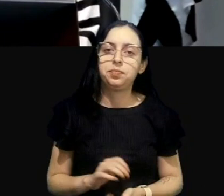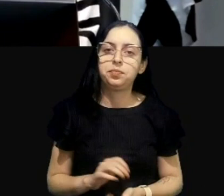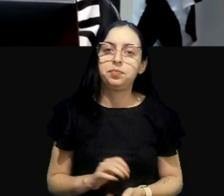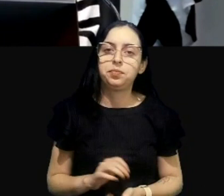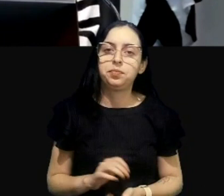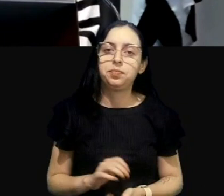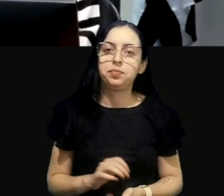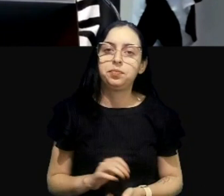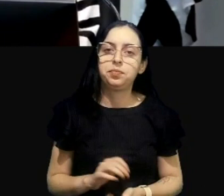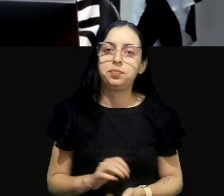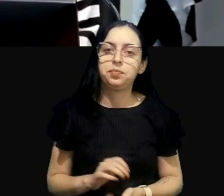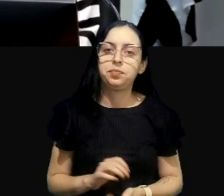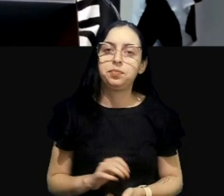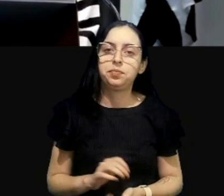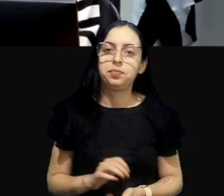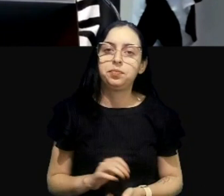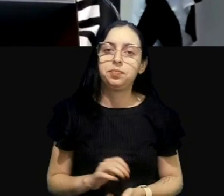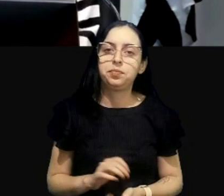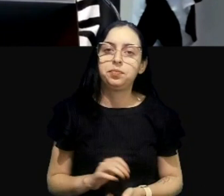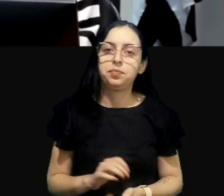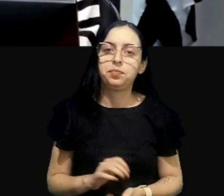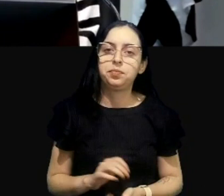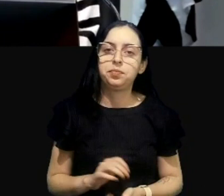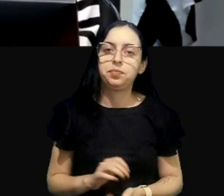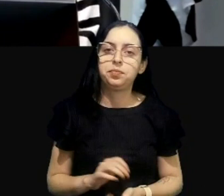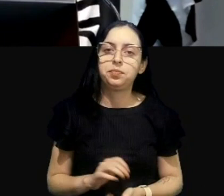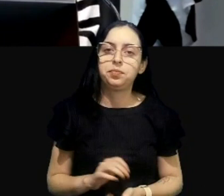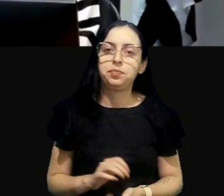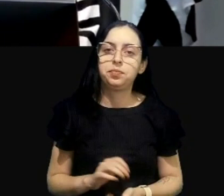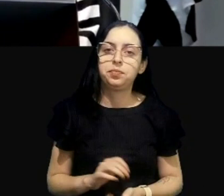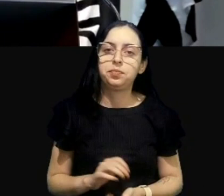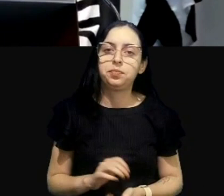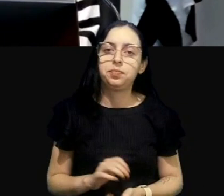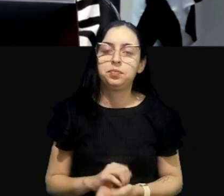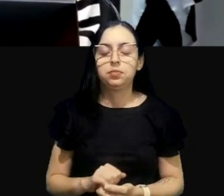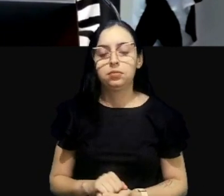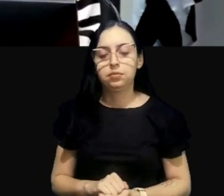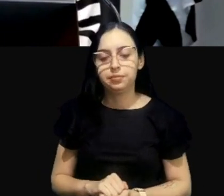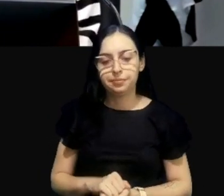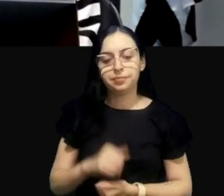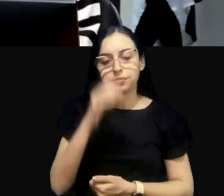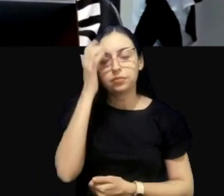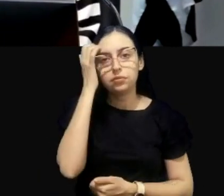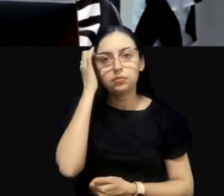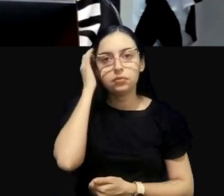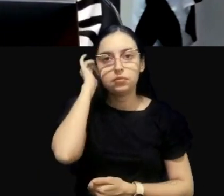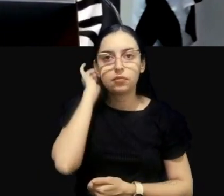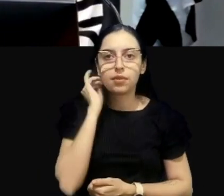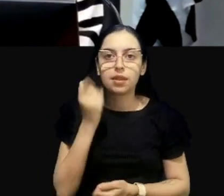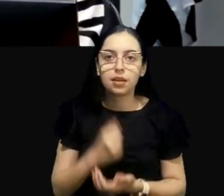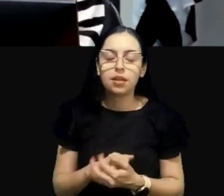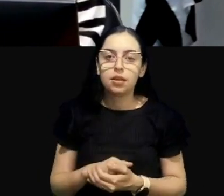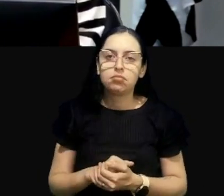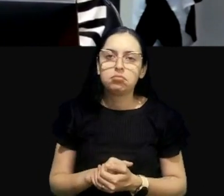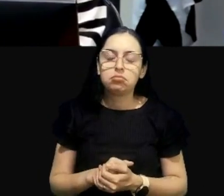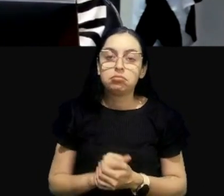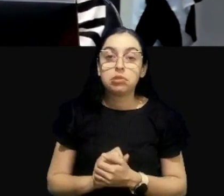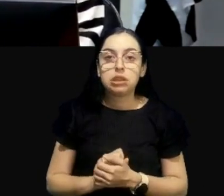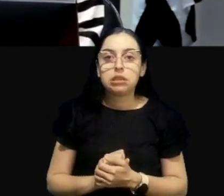meio ambiente que cause desequilíbrio no ecossistema natural, ocasionado pelas atividades antrópicas. Para isso,